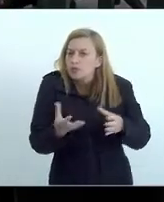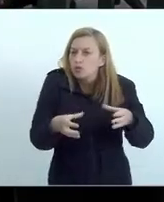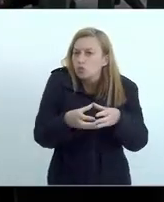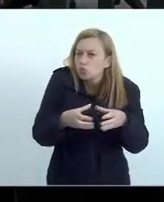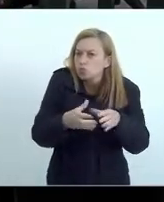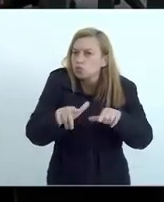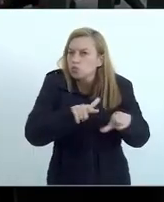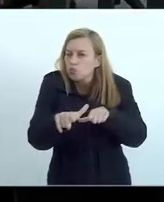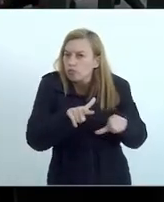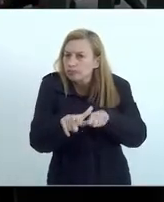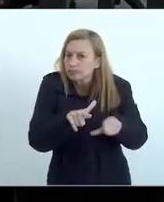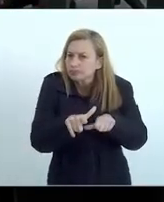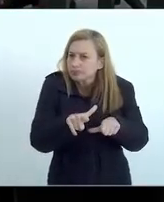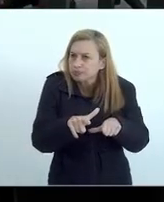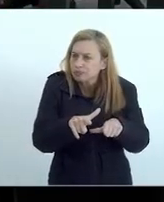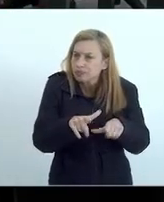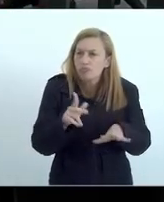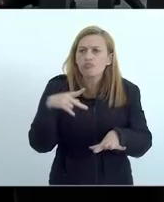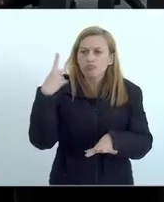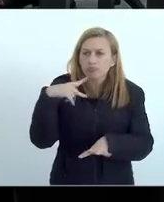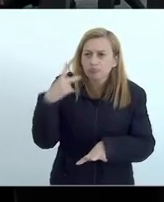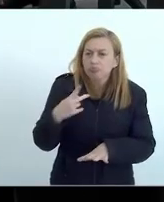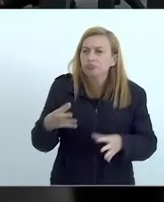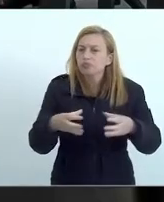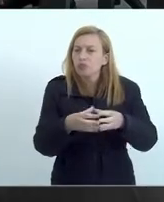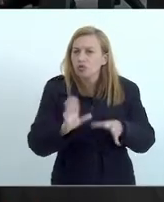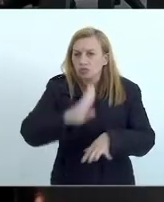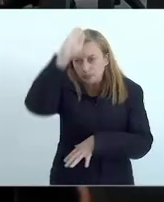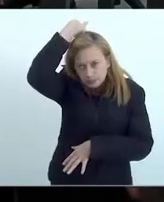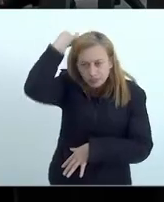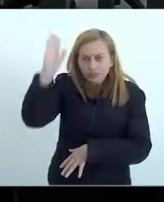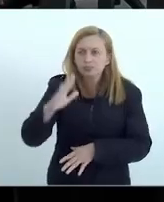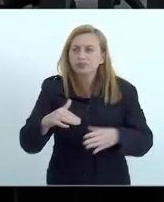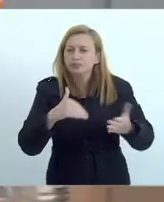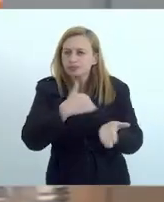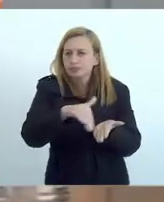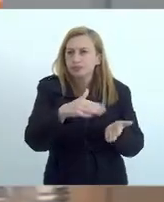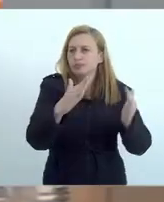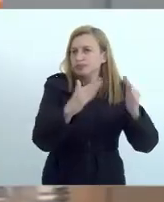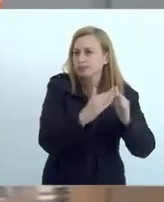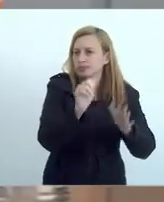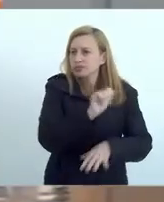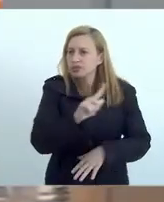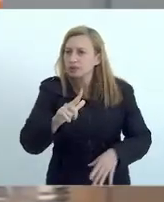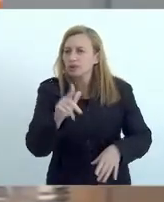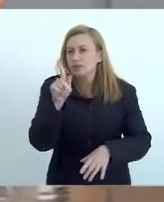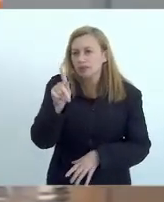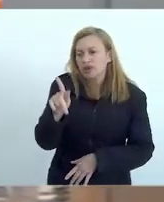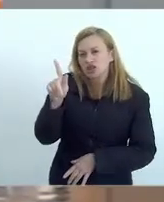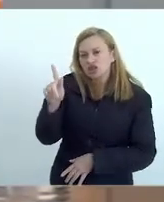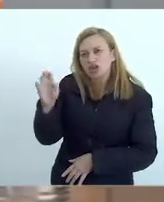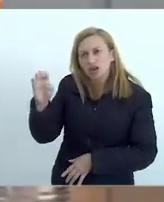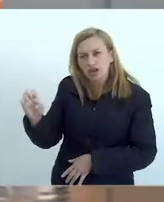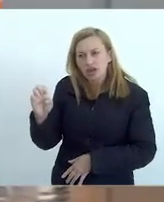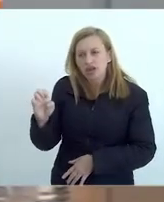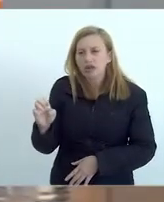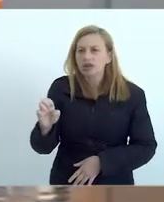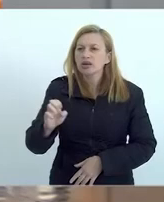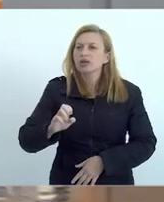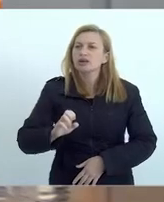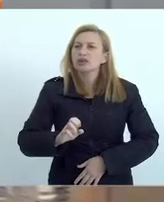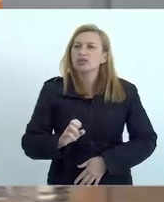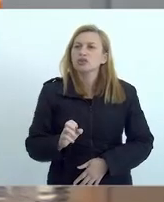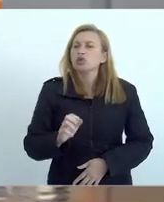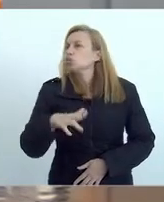em nome do Parlamento Fluminense com o corpo de bombeiros com a secretaria da casa civil com a peixe e de forma inédita